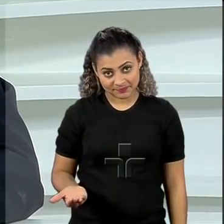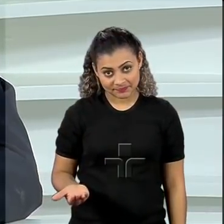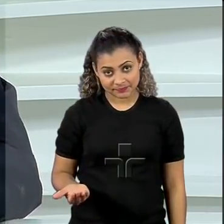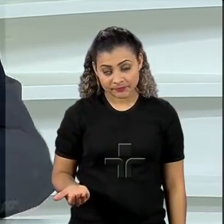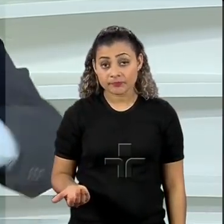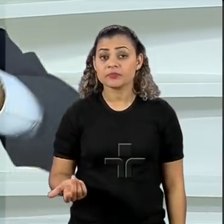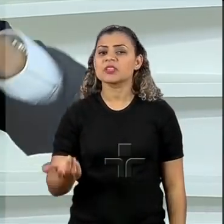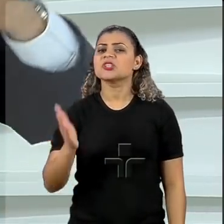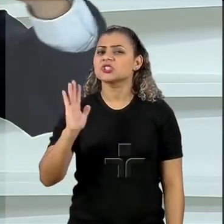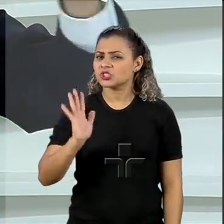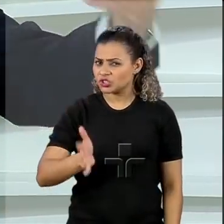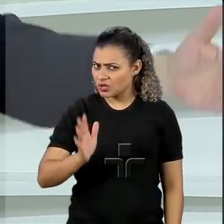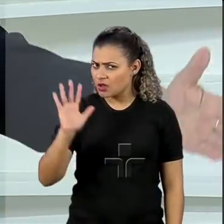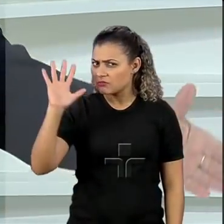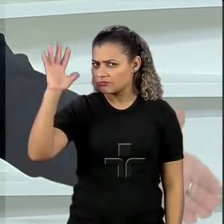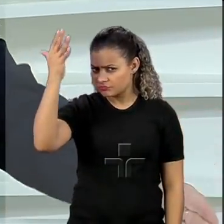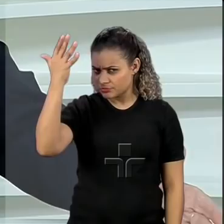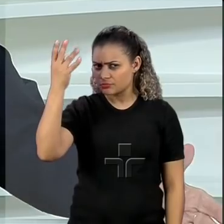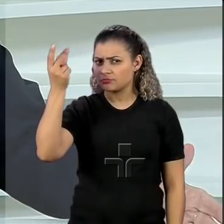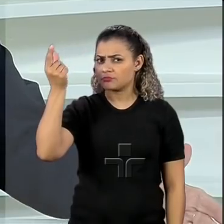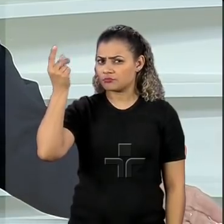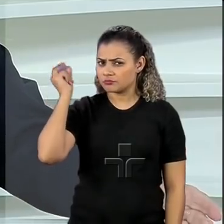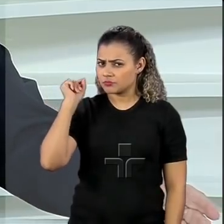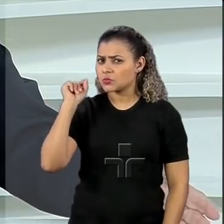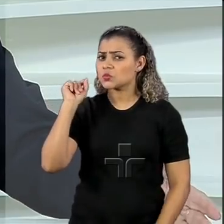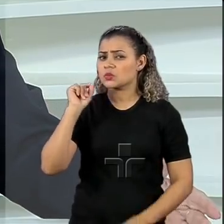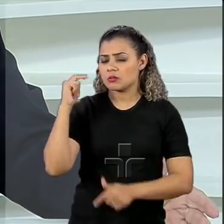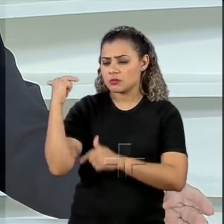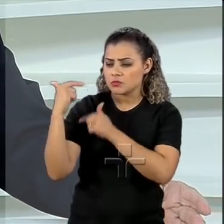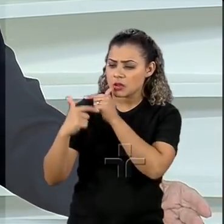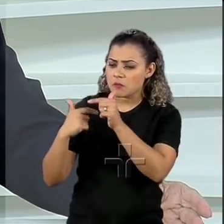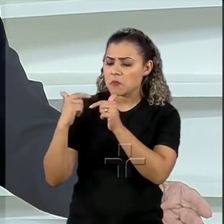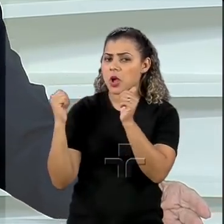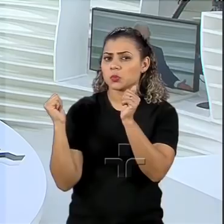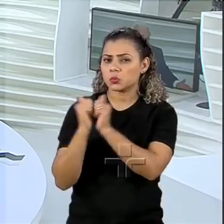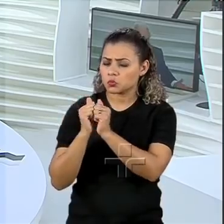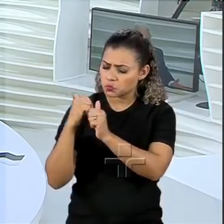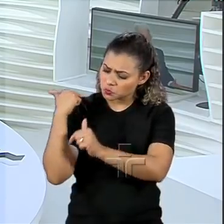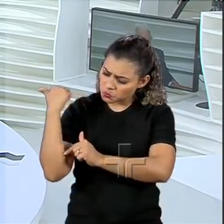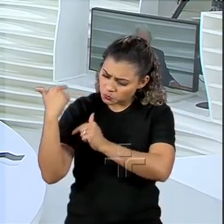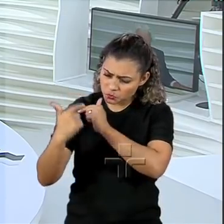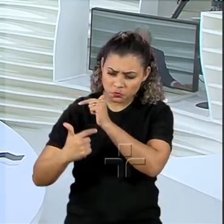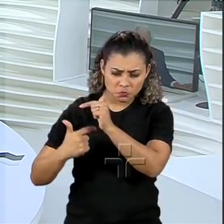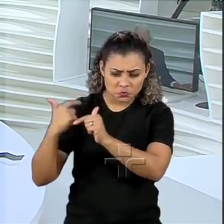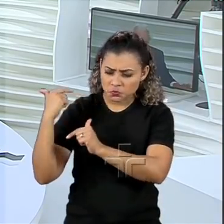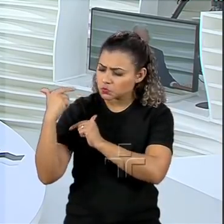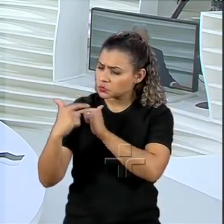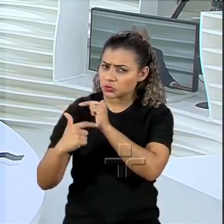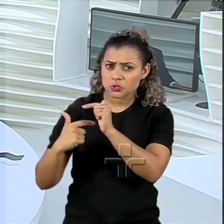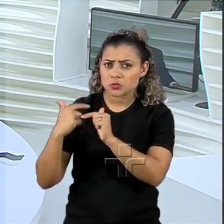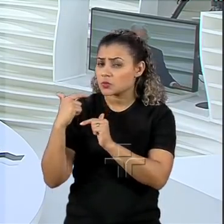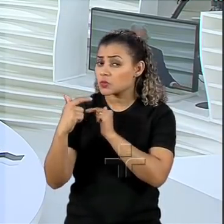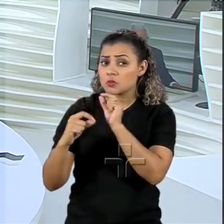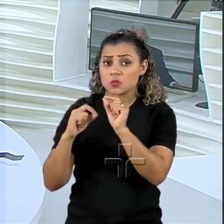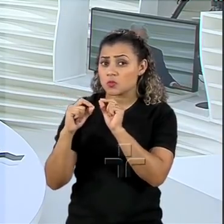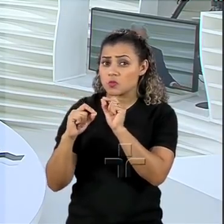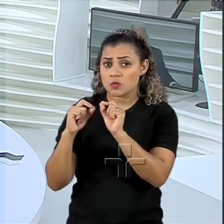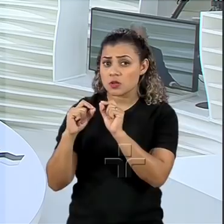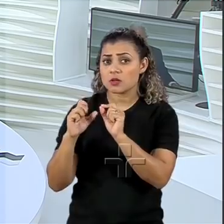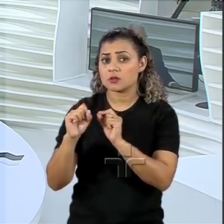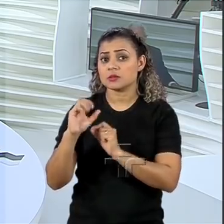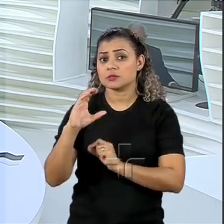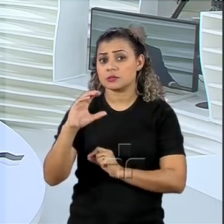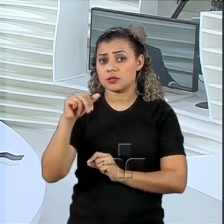Já houve um trabalho importante de mutirão dirigido pelo